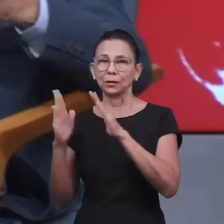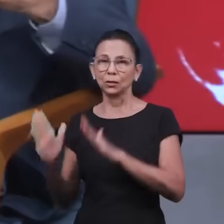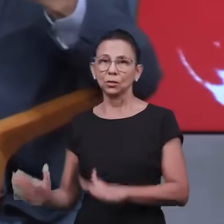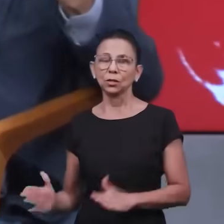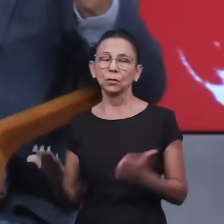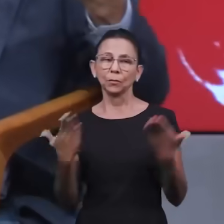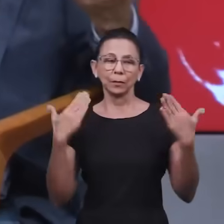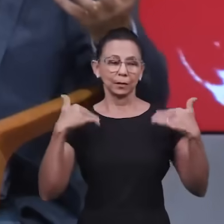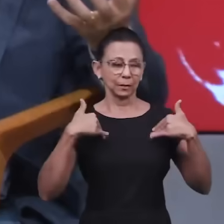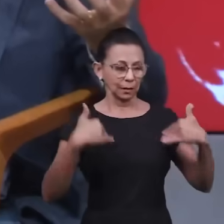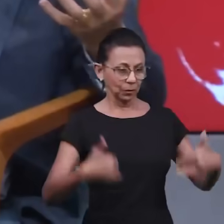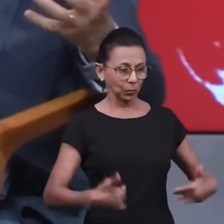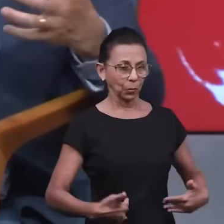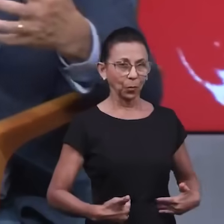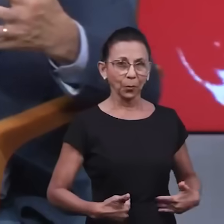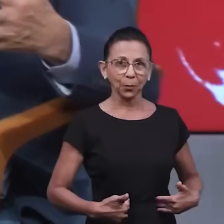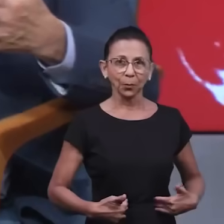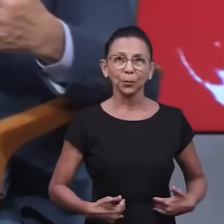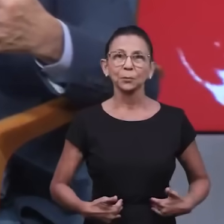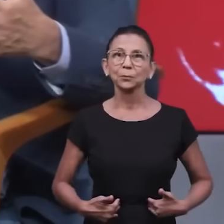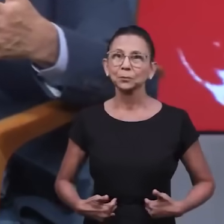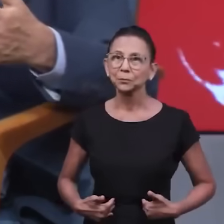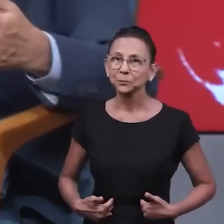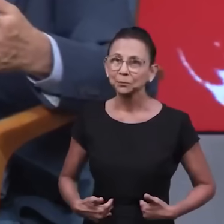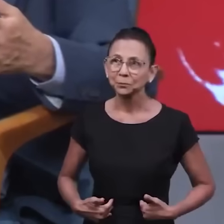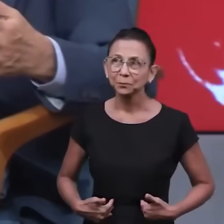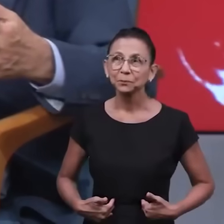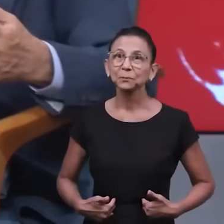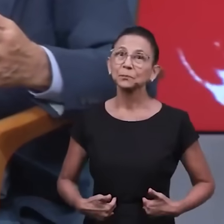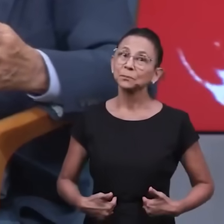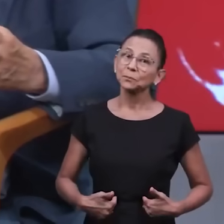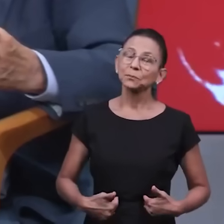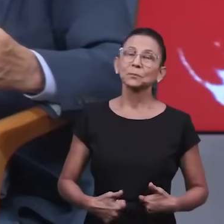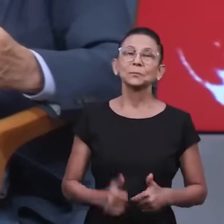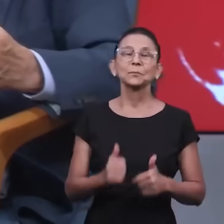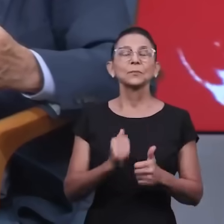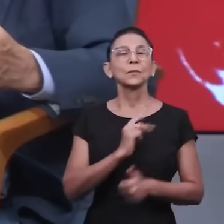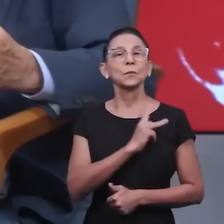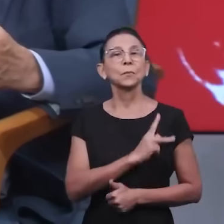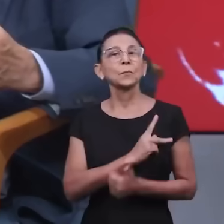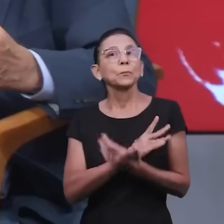Paulo começa a ter a experiência